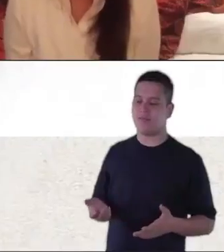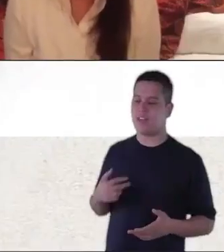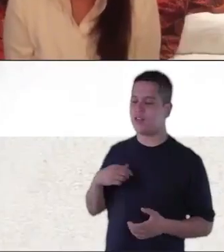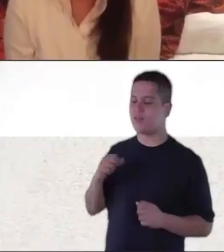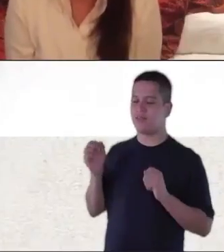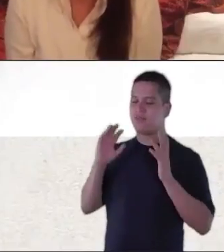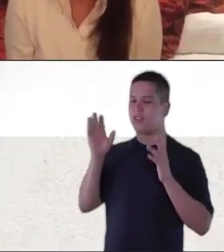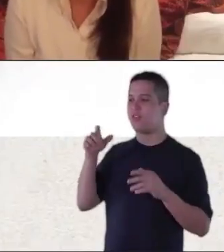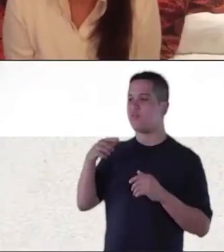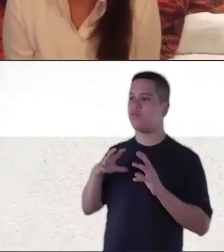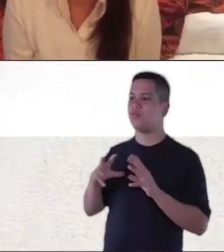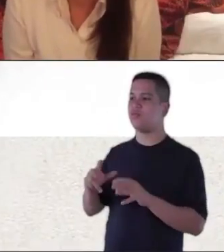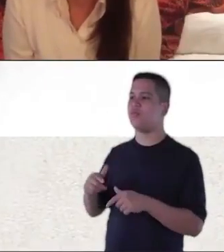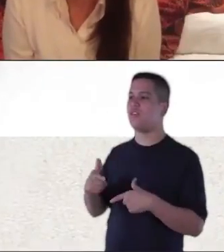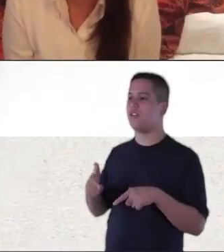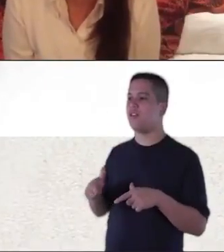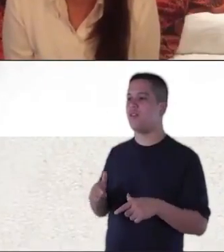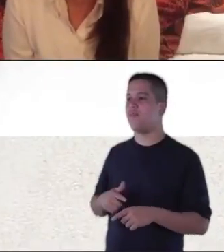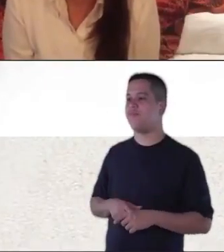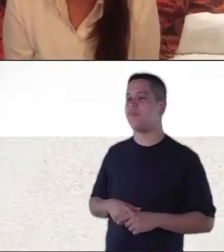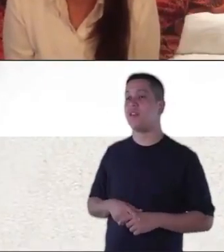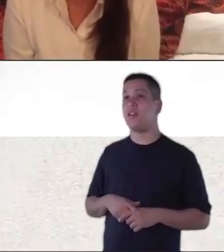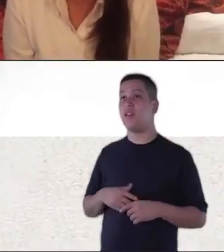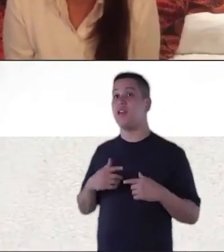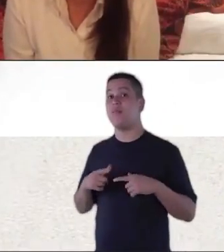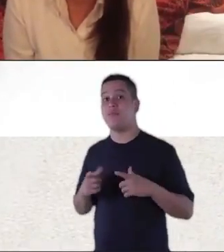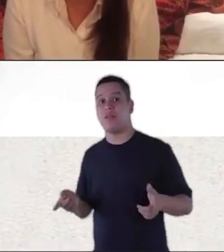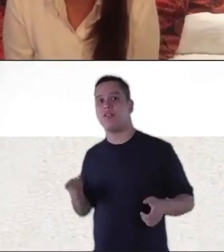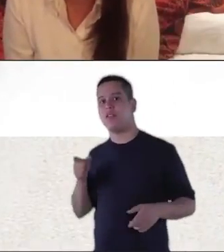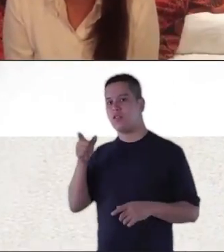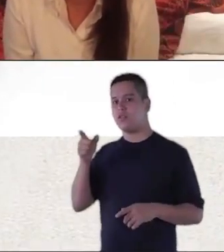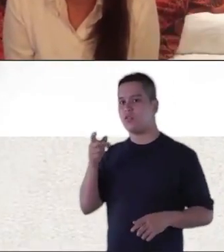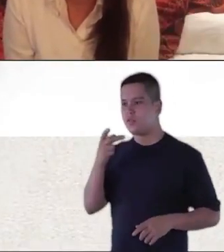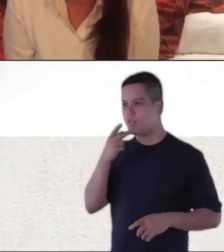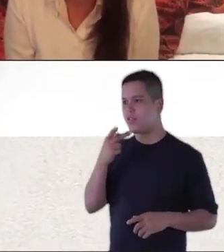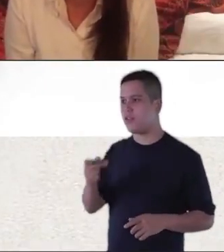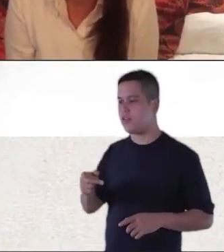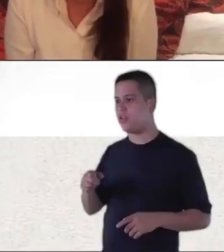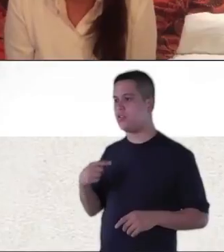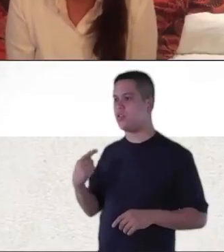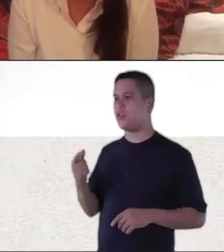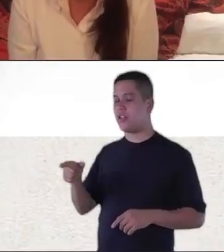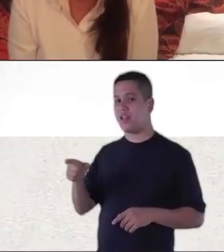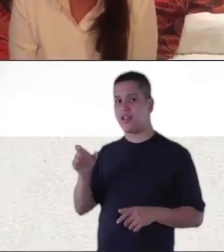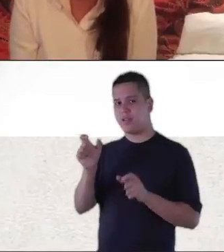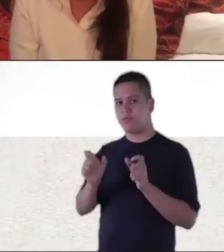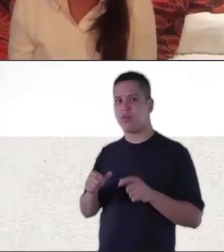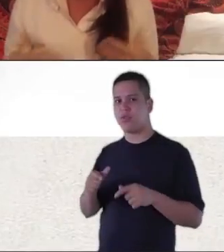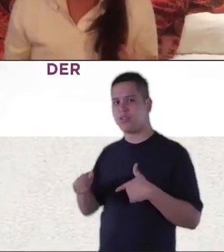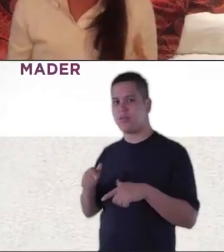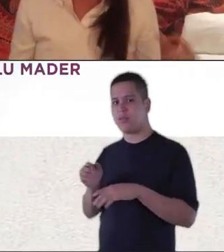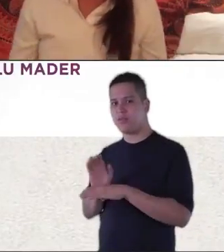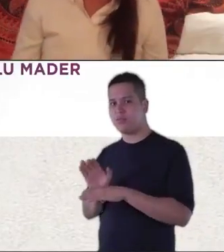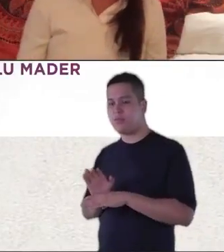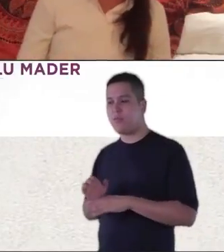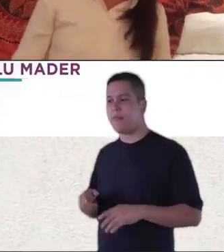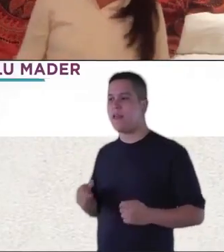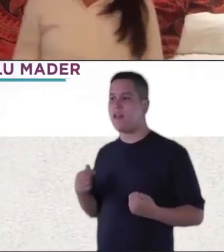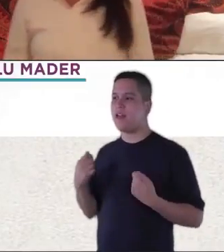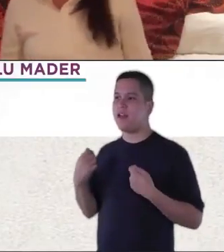mas essa coisa de realmente, eu acho que atrizes deveriam, se querem assim